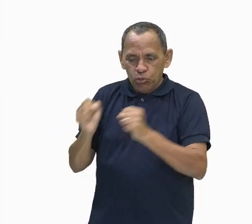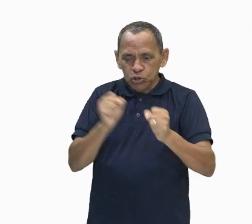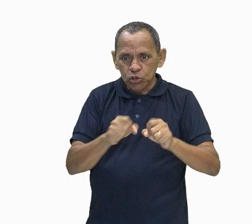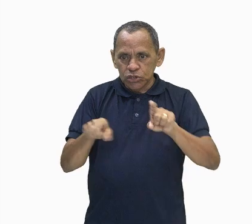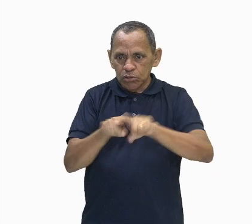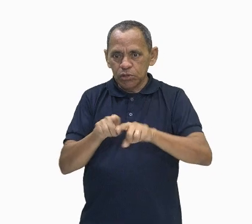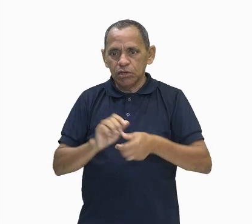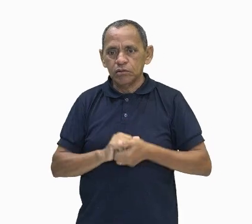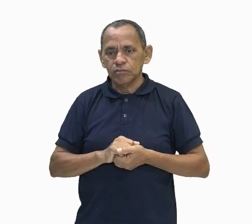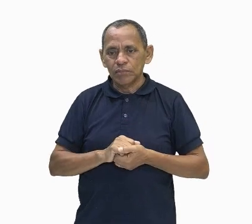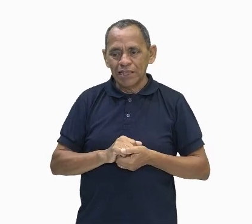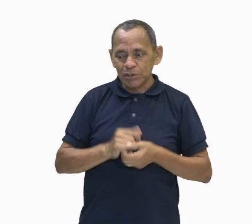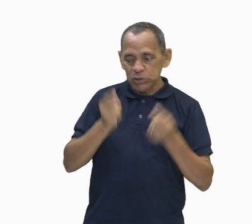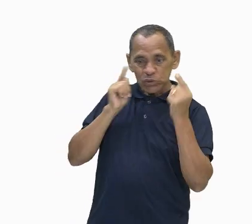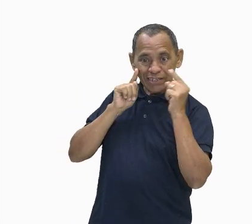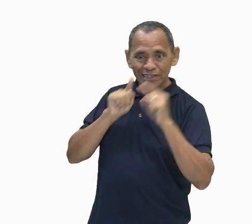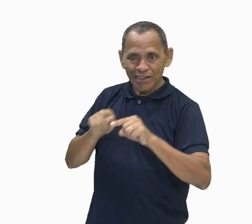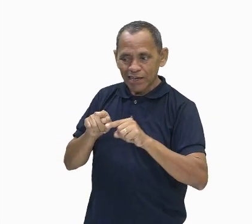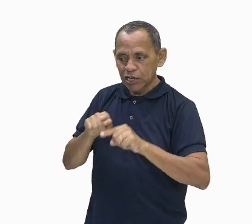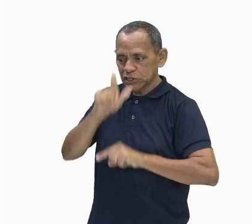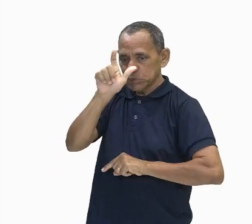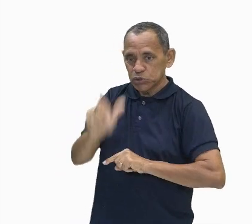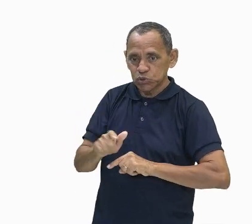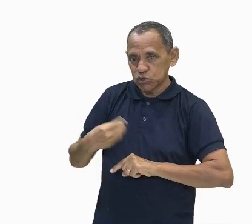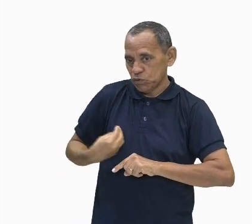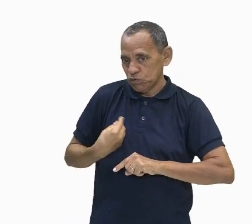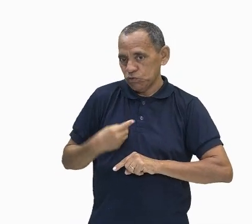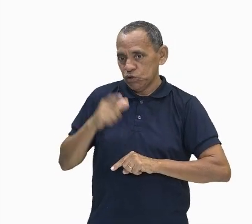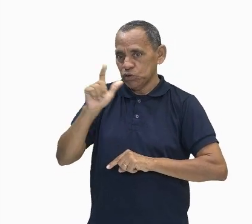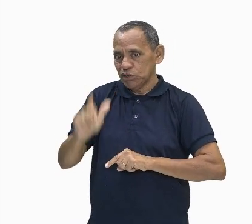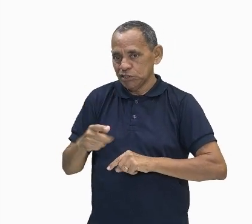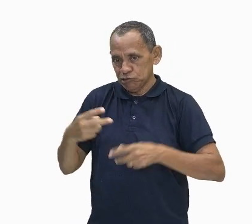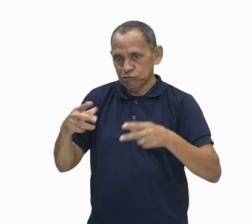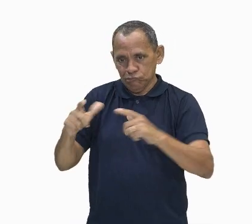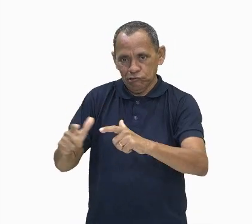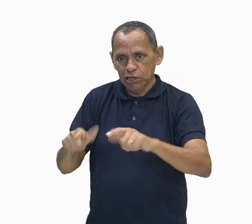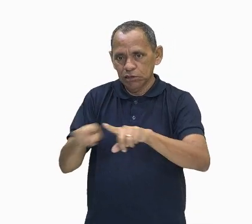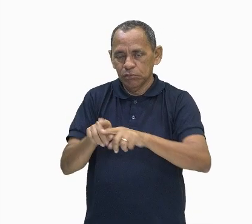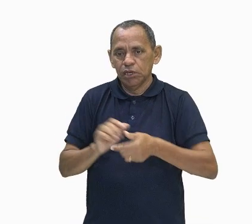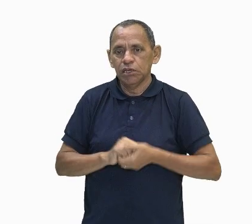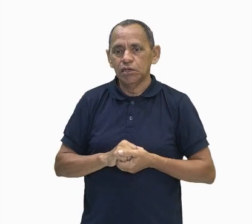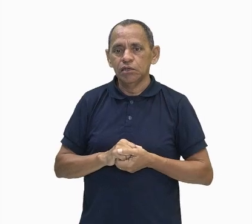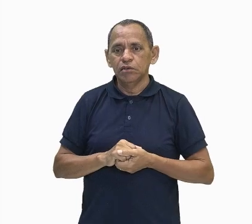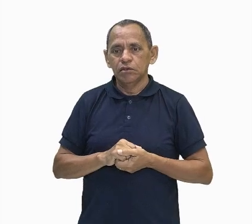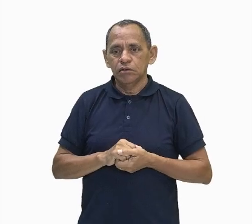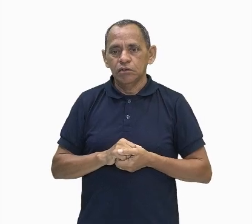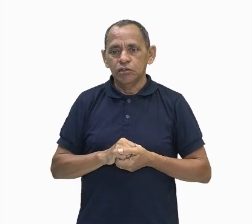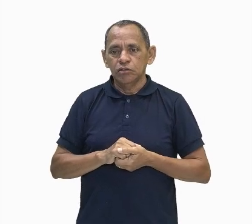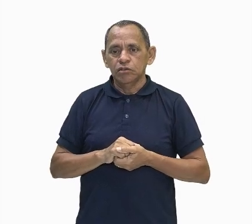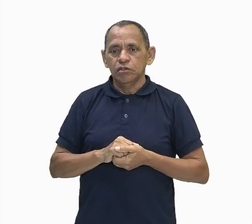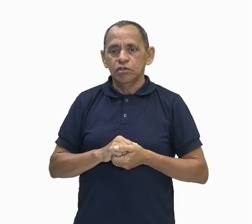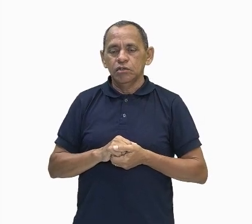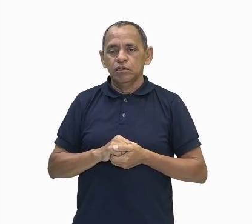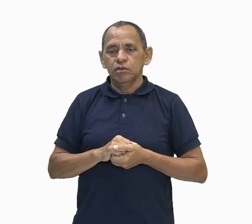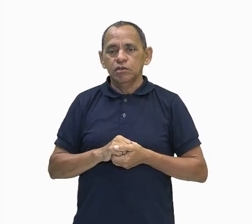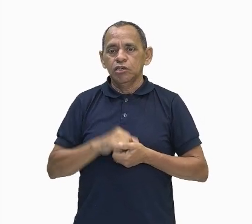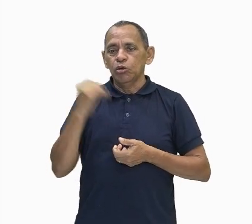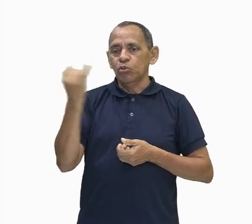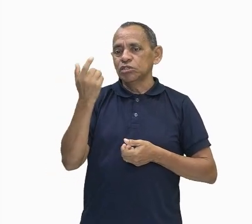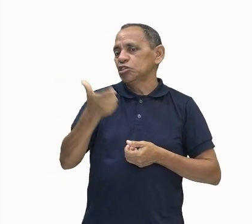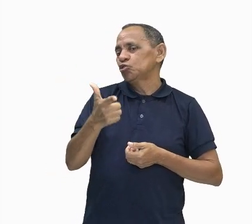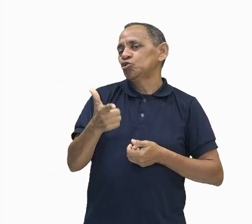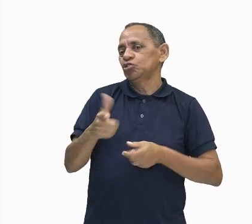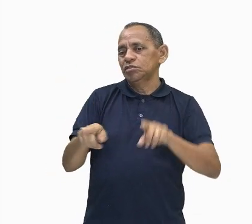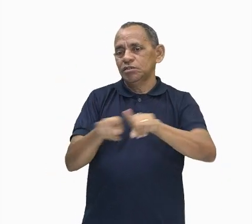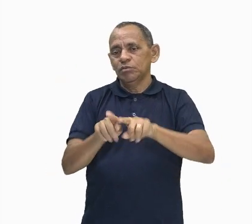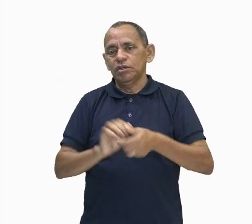aquelas pessoas que estavam ali talvez fossem menos humanas que as outras. Interessante pensar, né, que